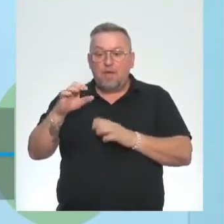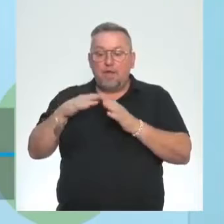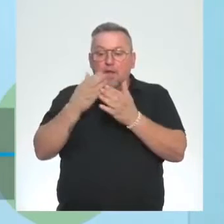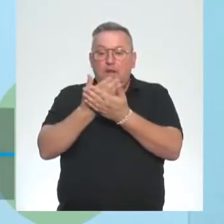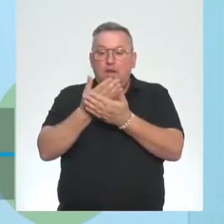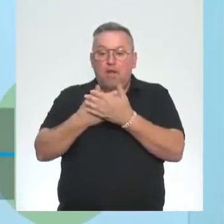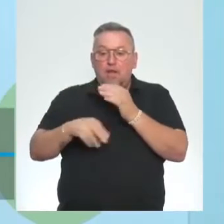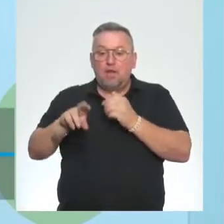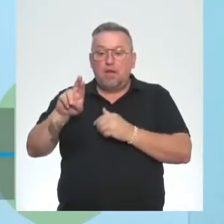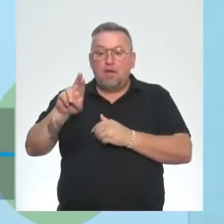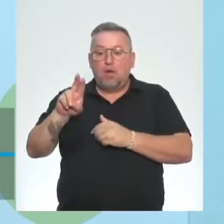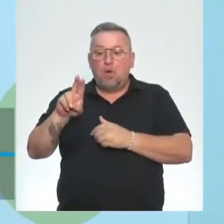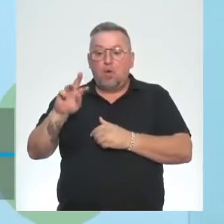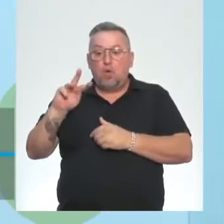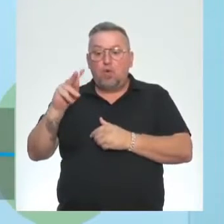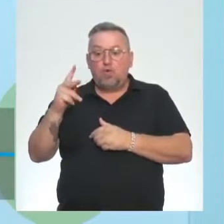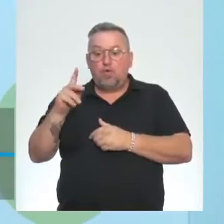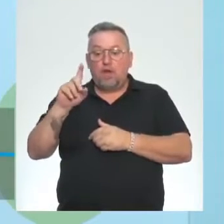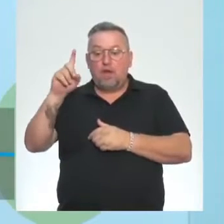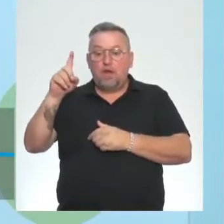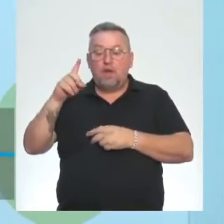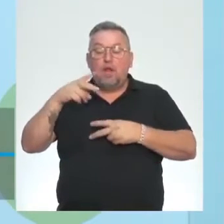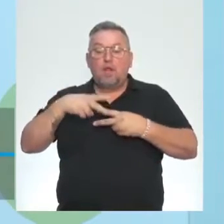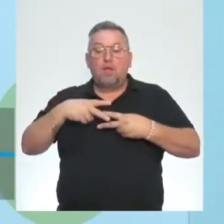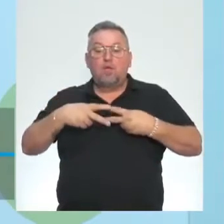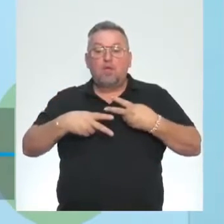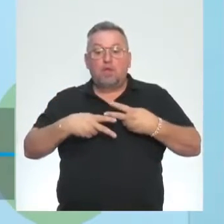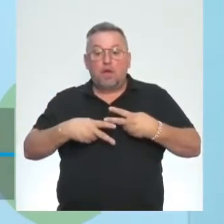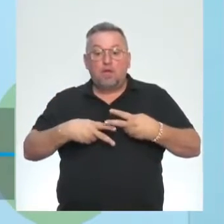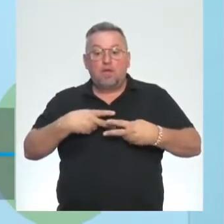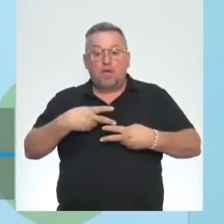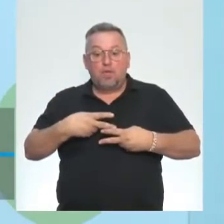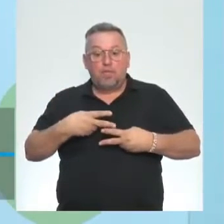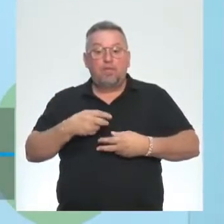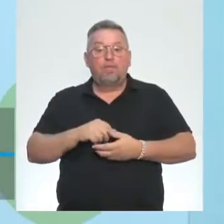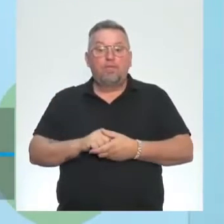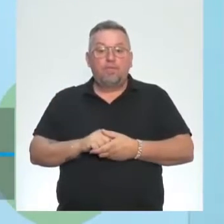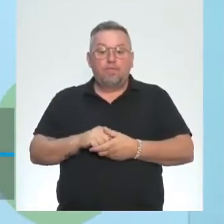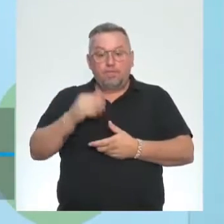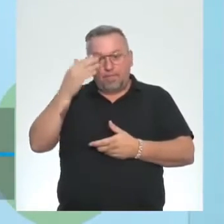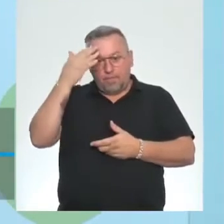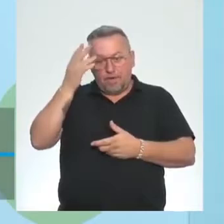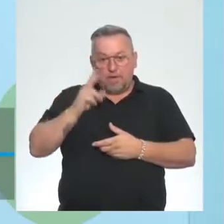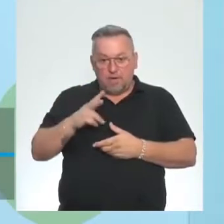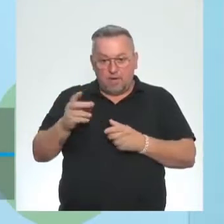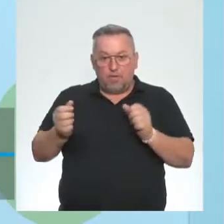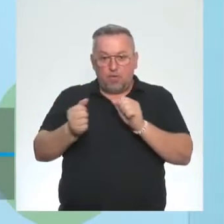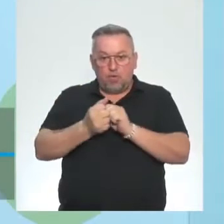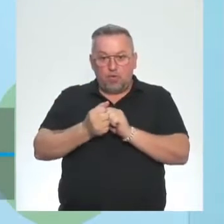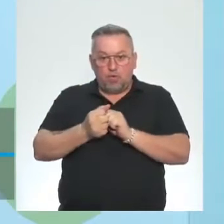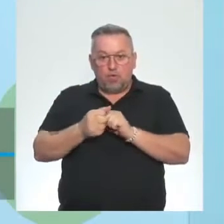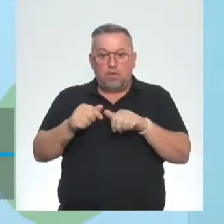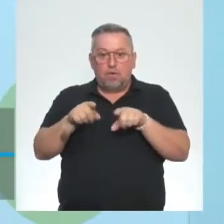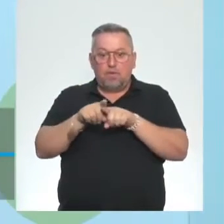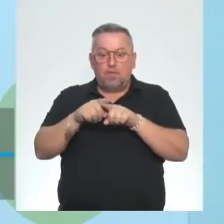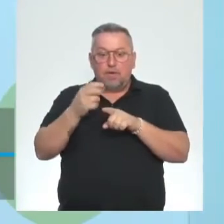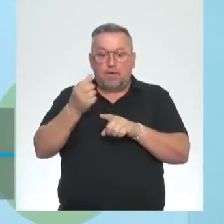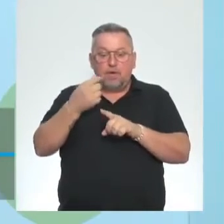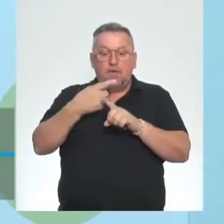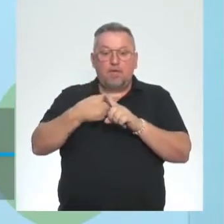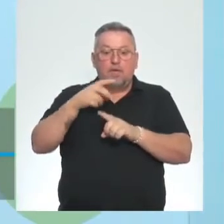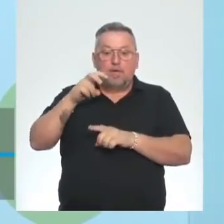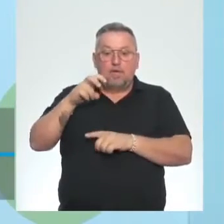Ruth Coutinho Sobreiro, lá de São José dos Campos. Um abraço para o pessoal de São José dos Campos. Obrigado, sempre aqui com a gente. Respondendo 6 vezes 5